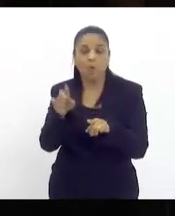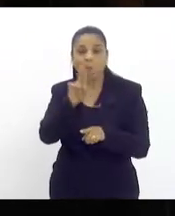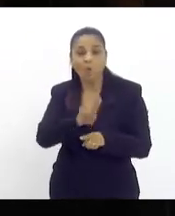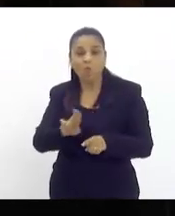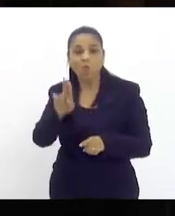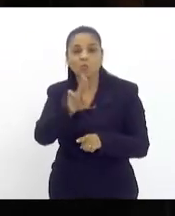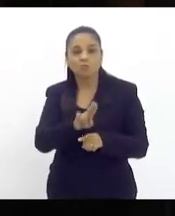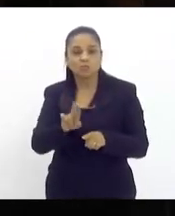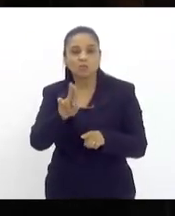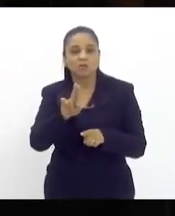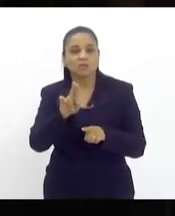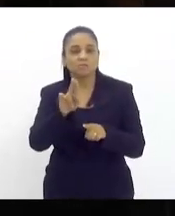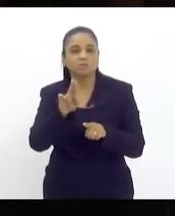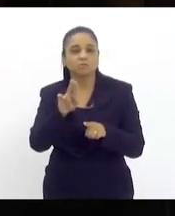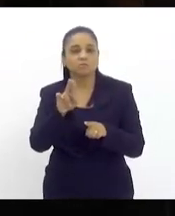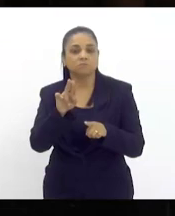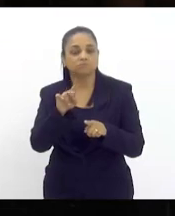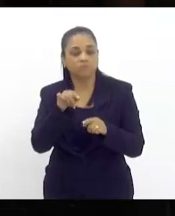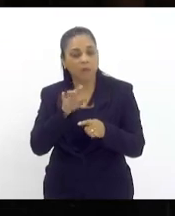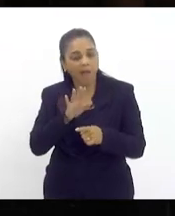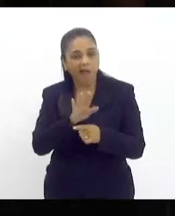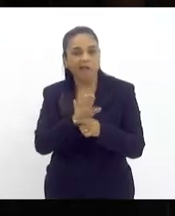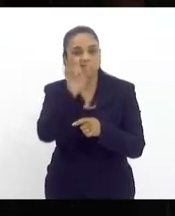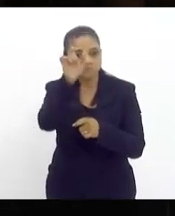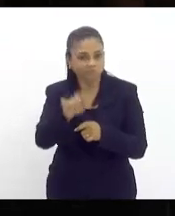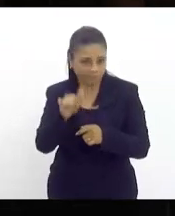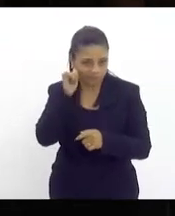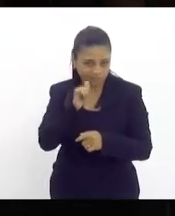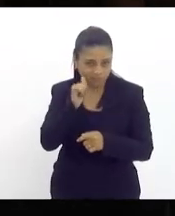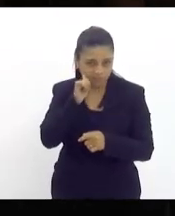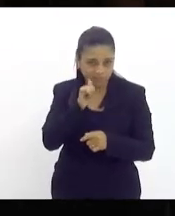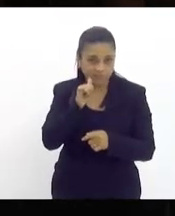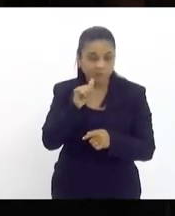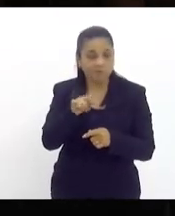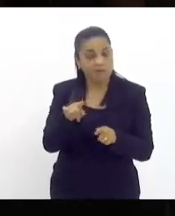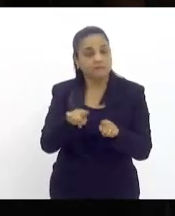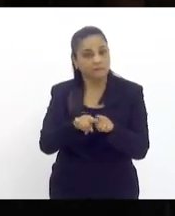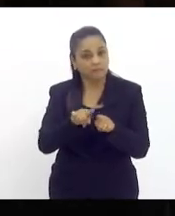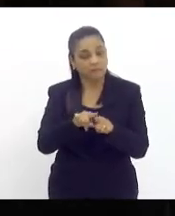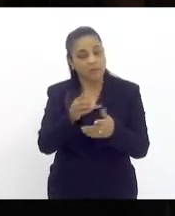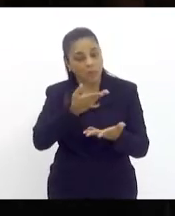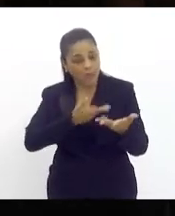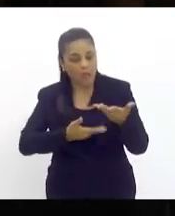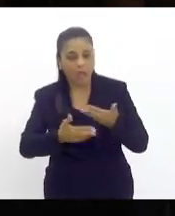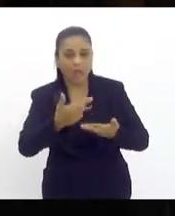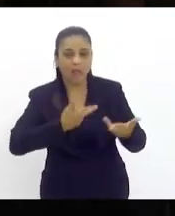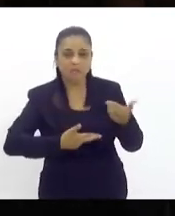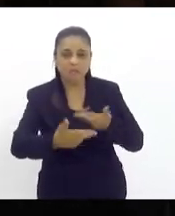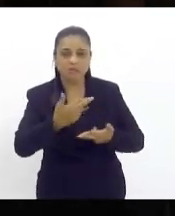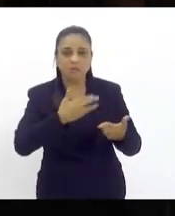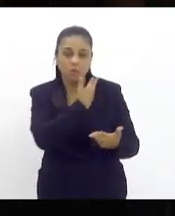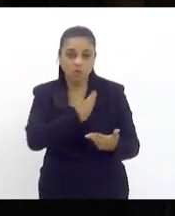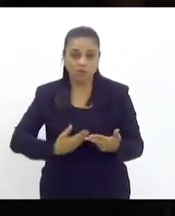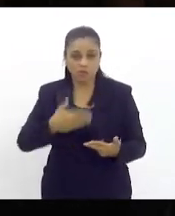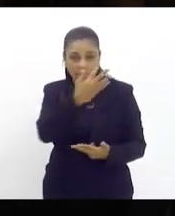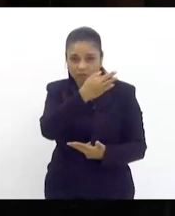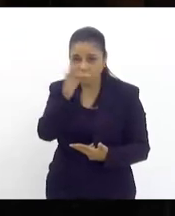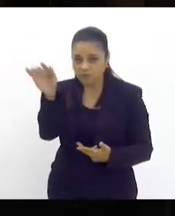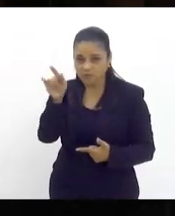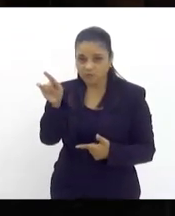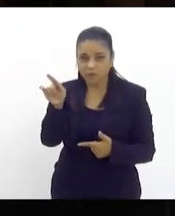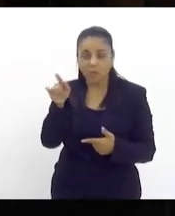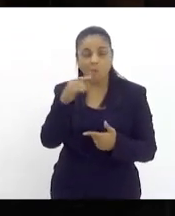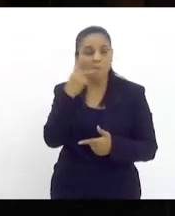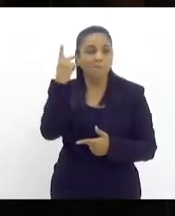para o Respawn dessas mulheres mas que pode ter uma relação com o governo federal que Garanta aí